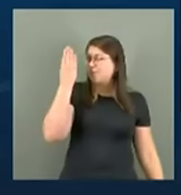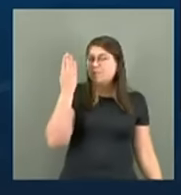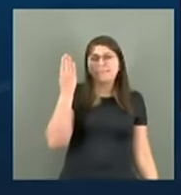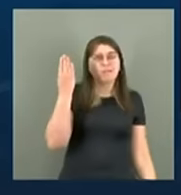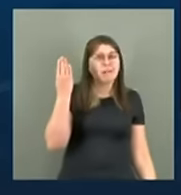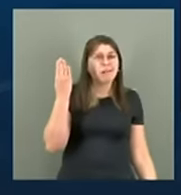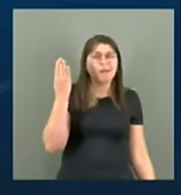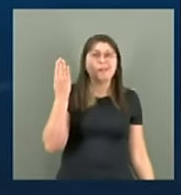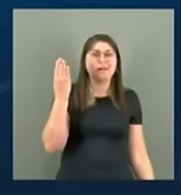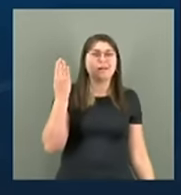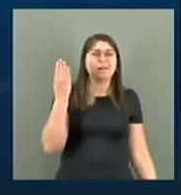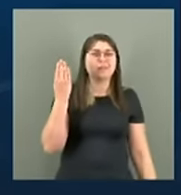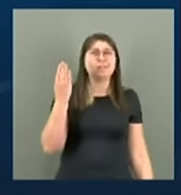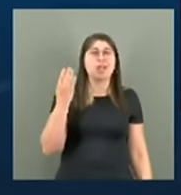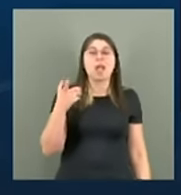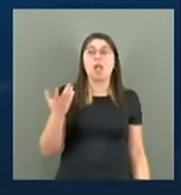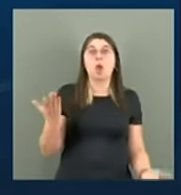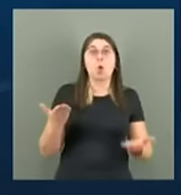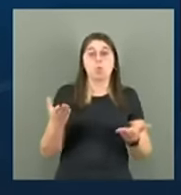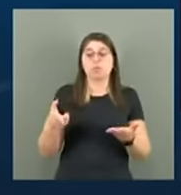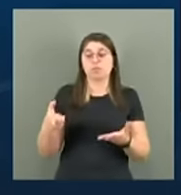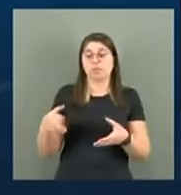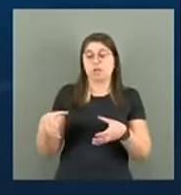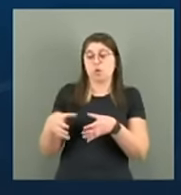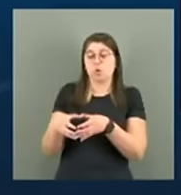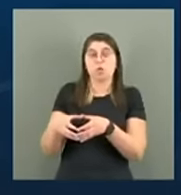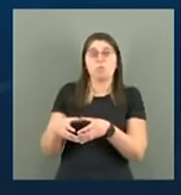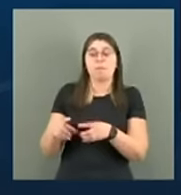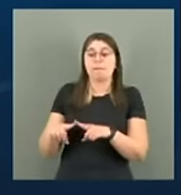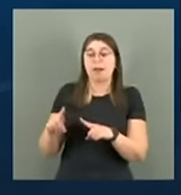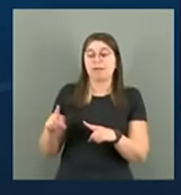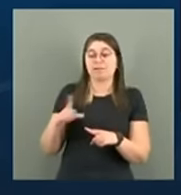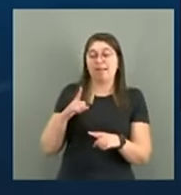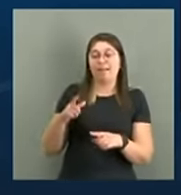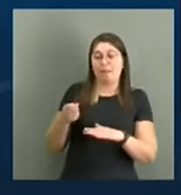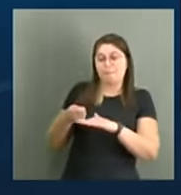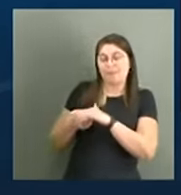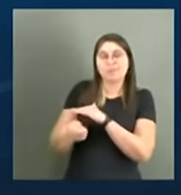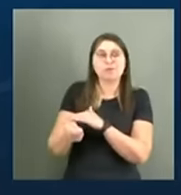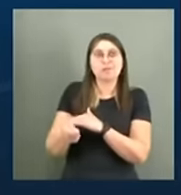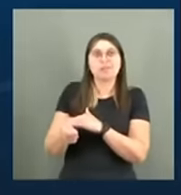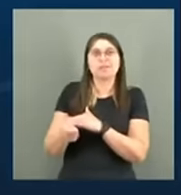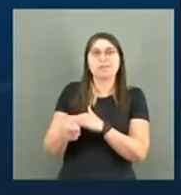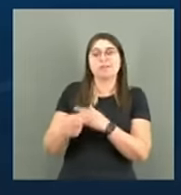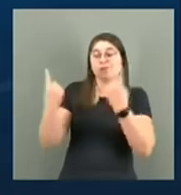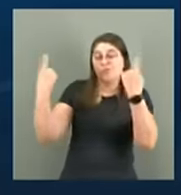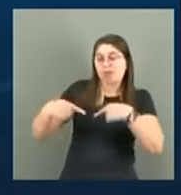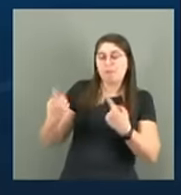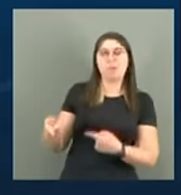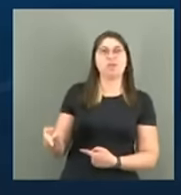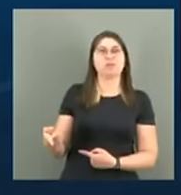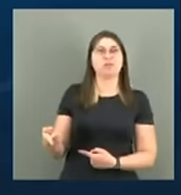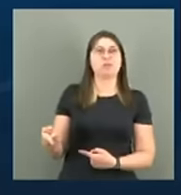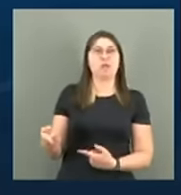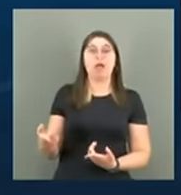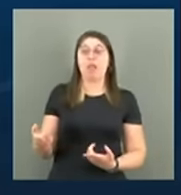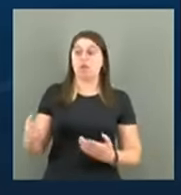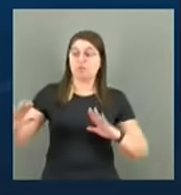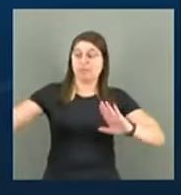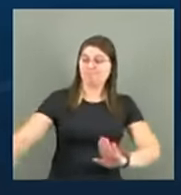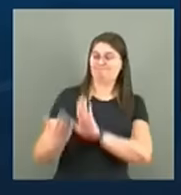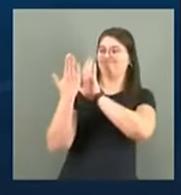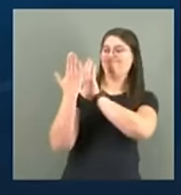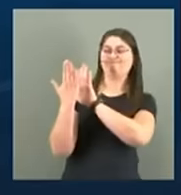Romário, tá? Você ter um clube de futebol hoje e ser patrocinado por uma casa de aposta, cara. Aí você vai falar para mim que a gente vai bater de frente com um